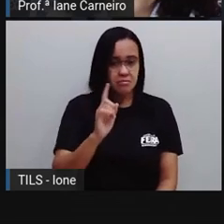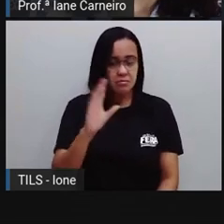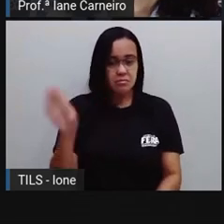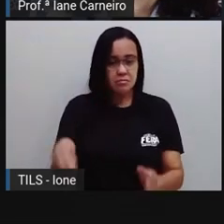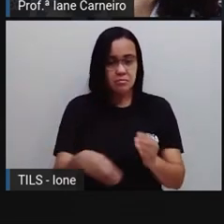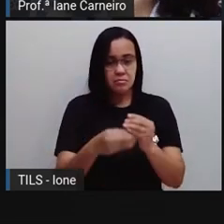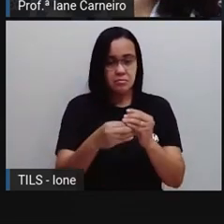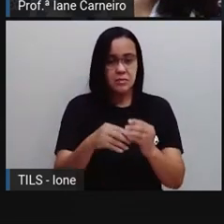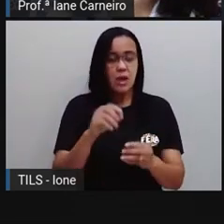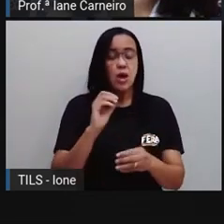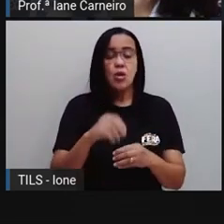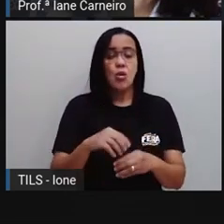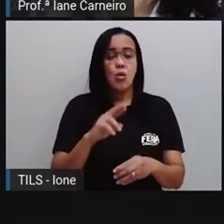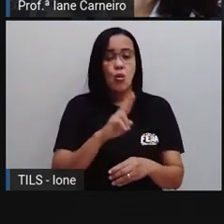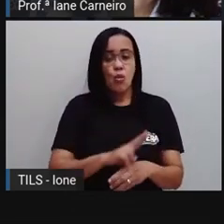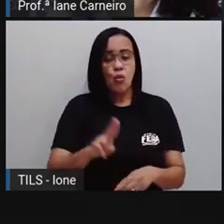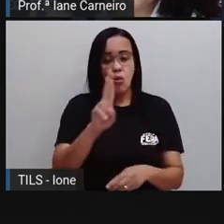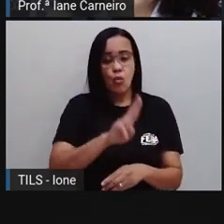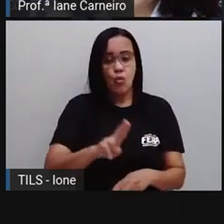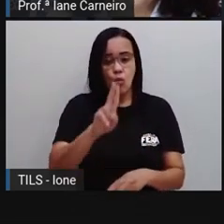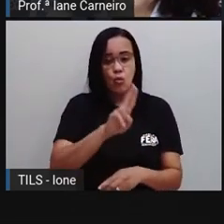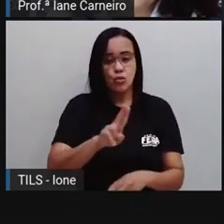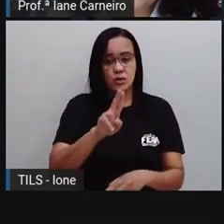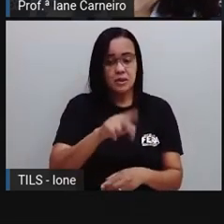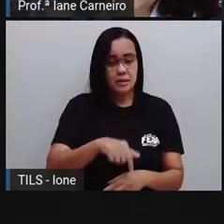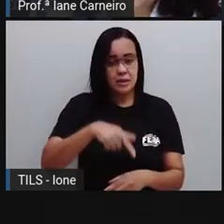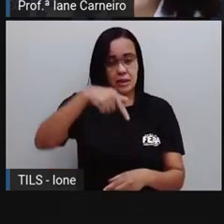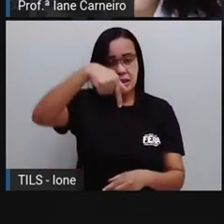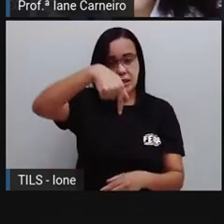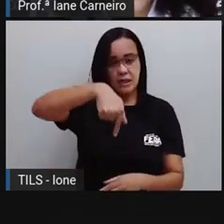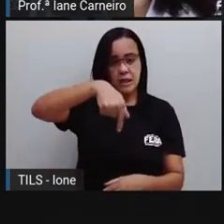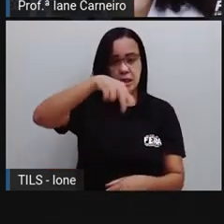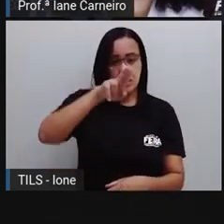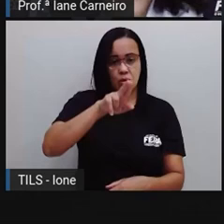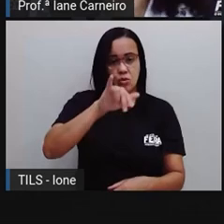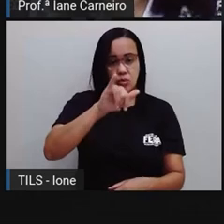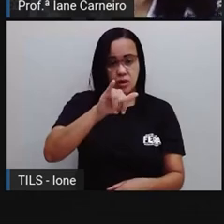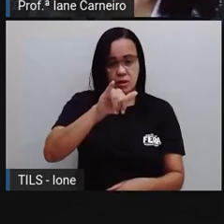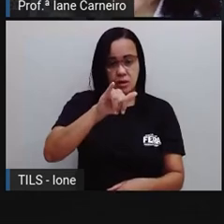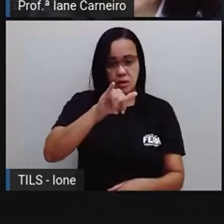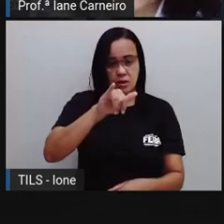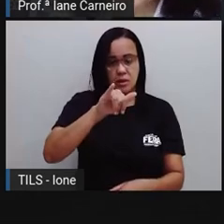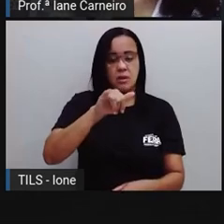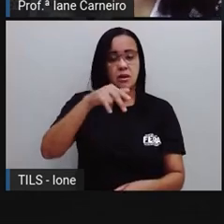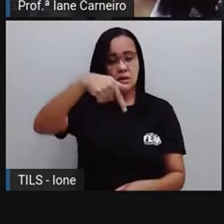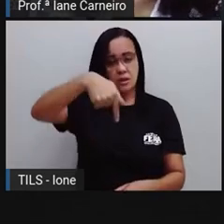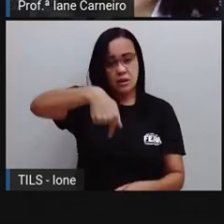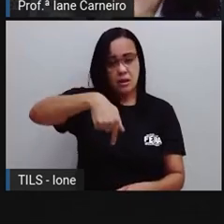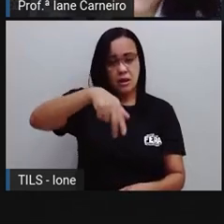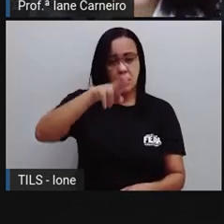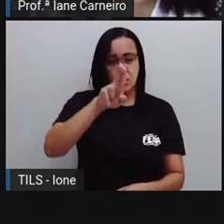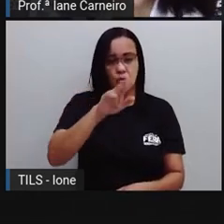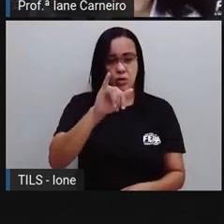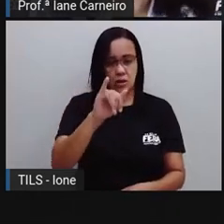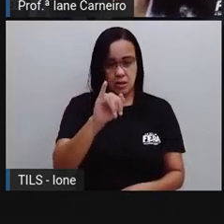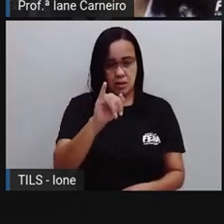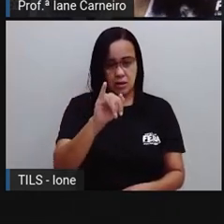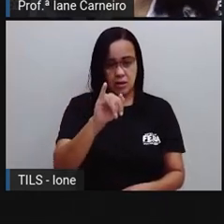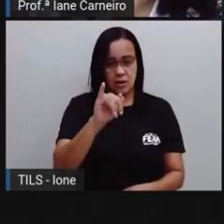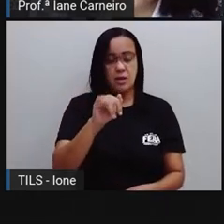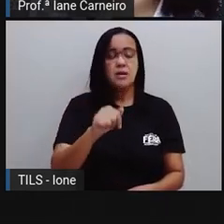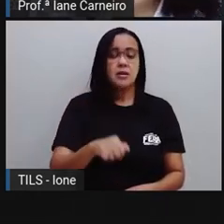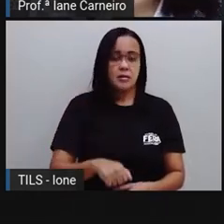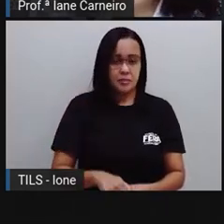o quê ué a gente forma um que igual que Ué e tem ruim né fica quer e